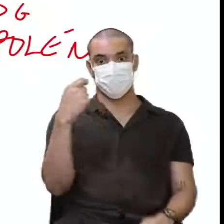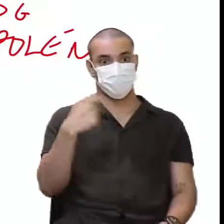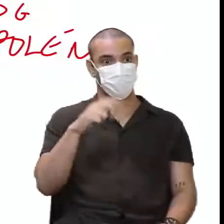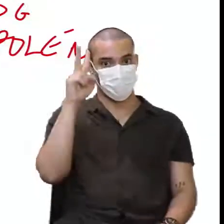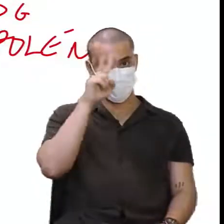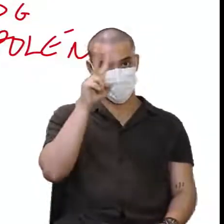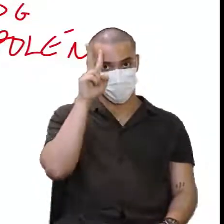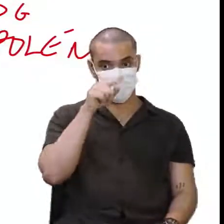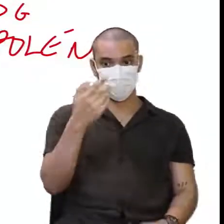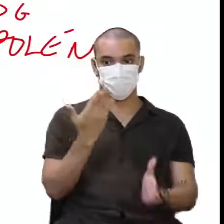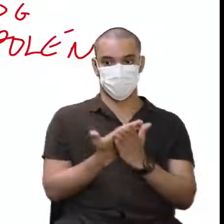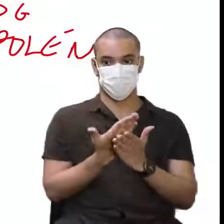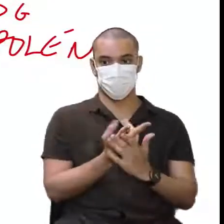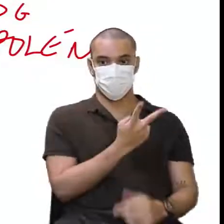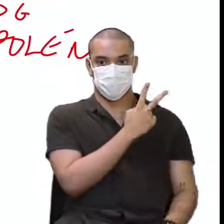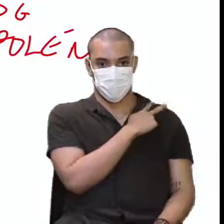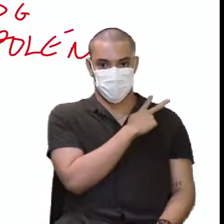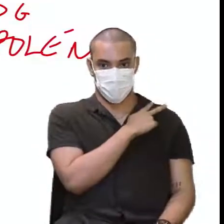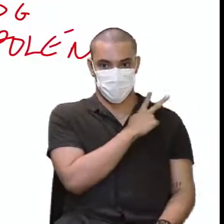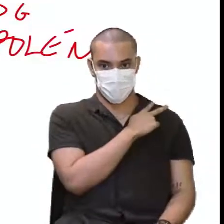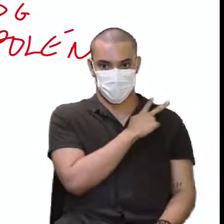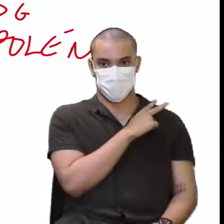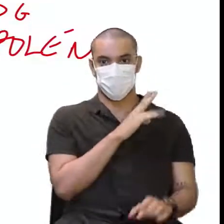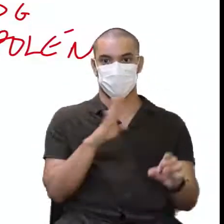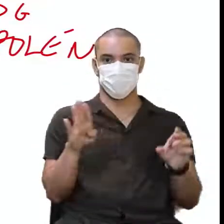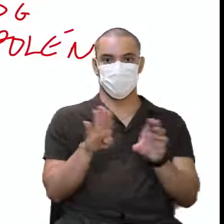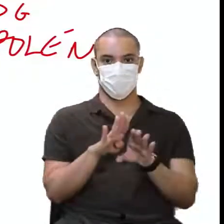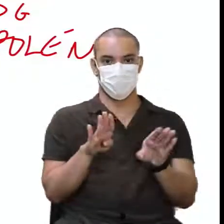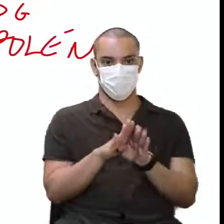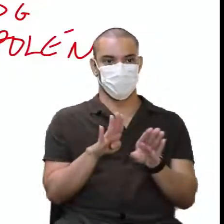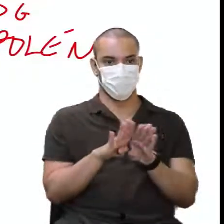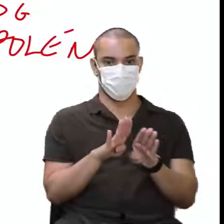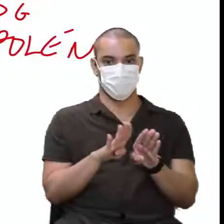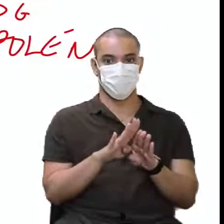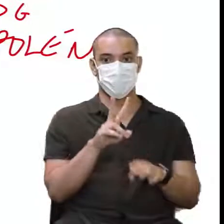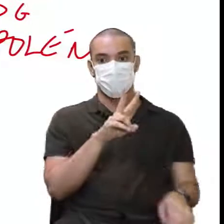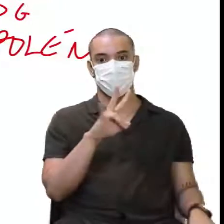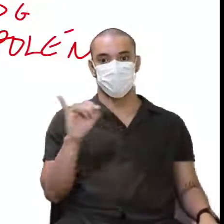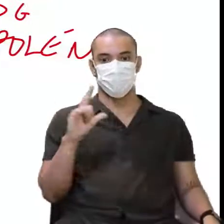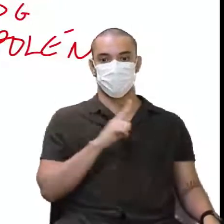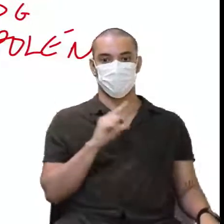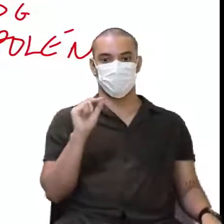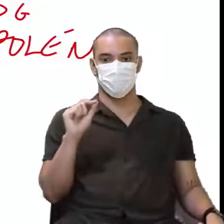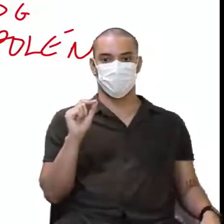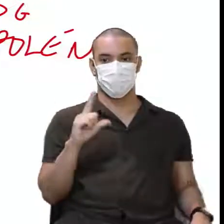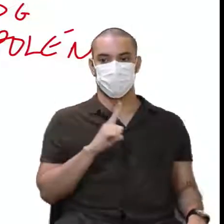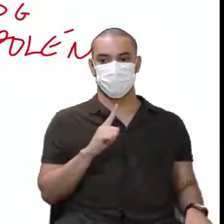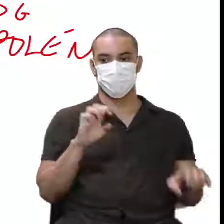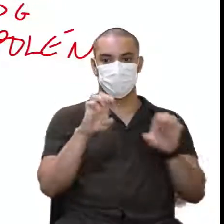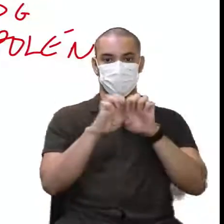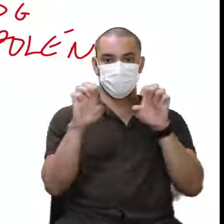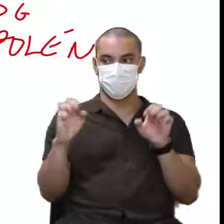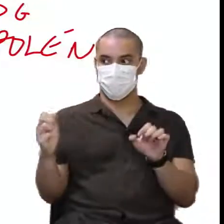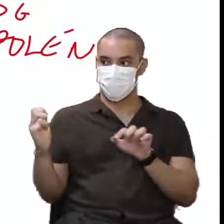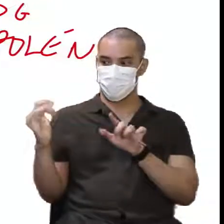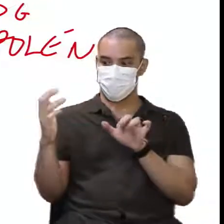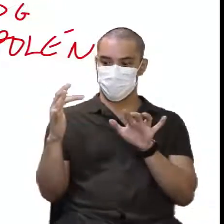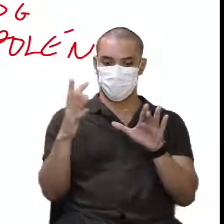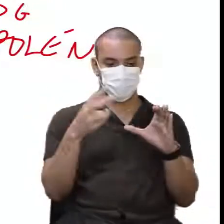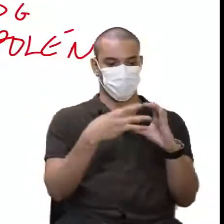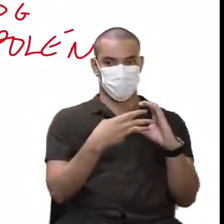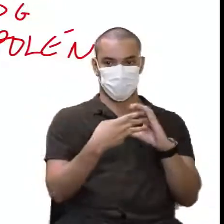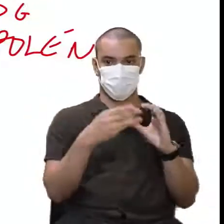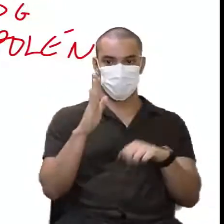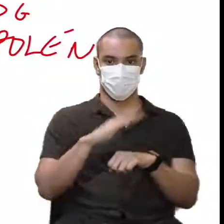você viu isso no segundo ano. Vão formar um tubo polínico, vão conduzir as estruturas, as células,